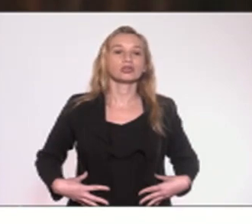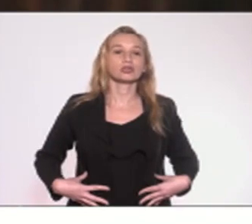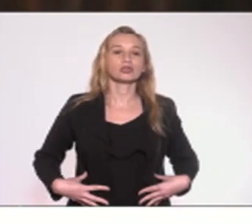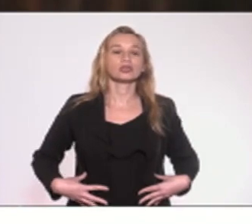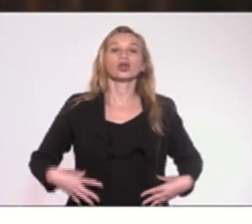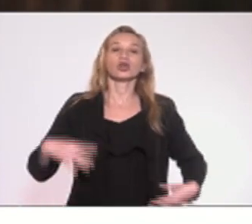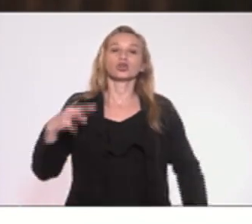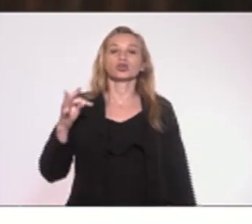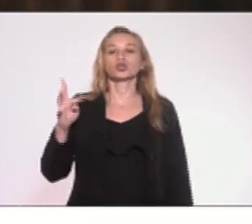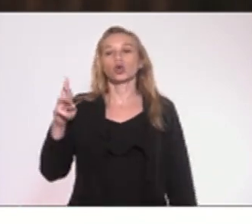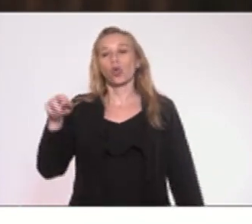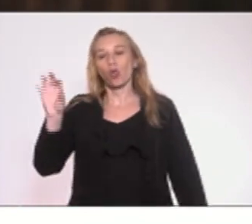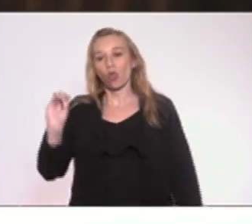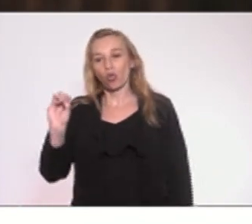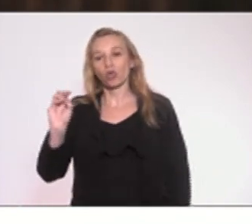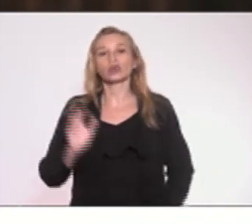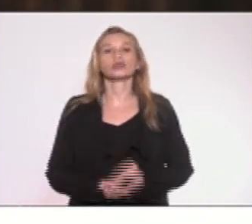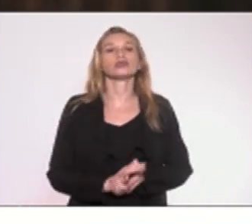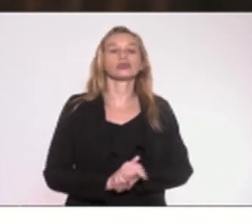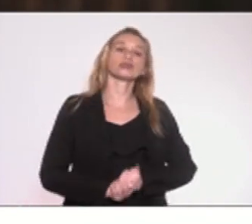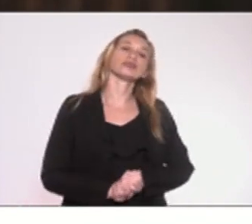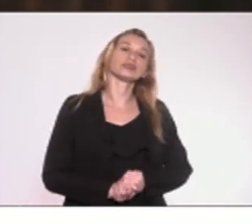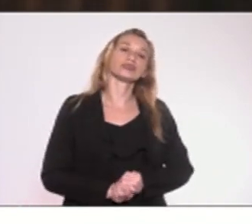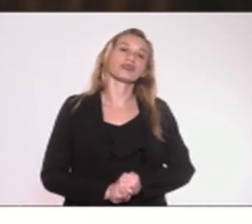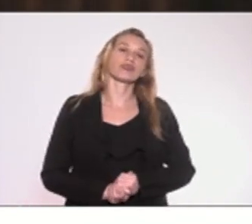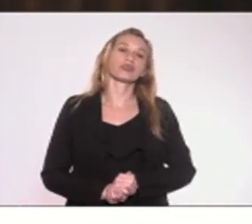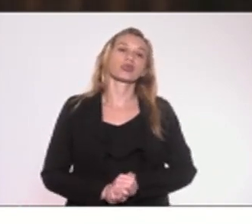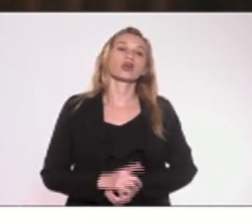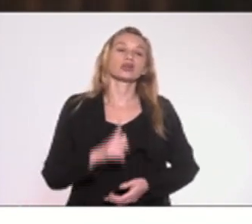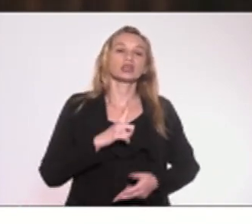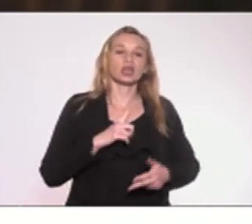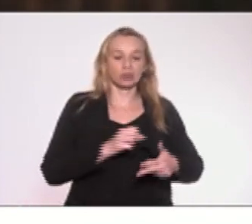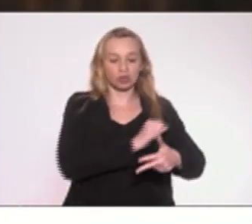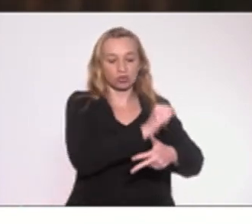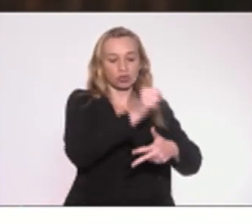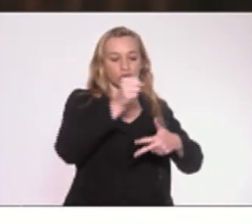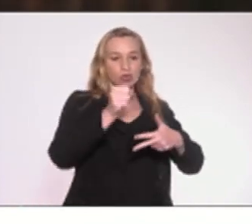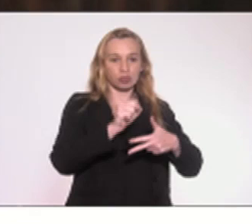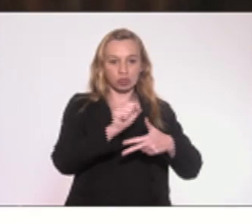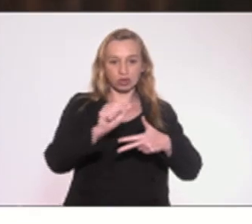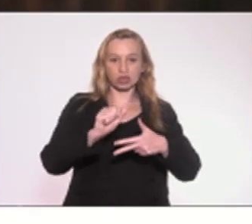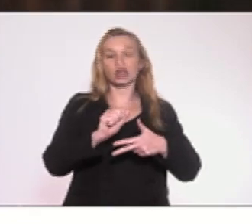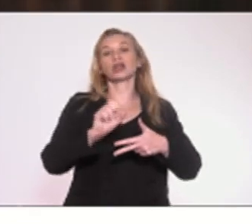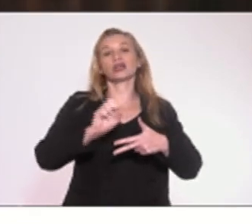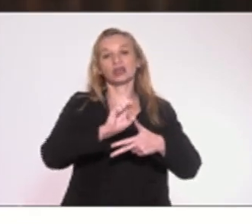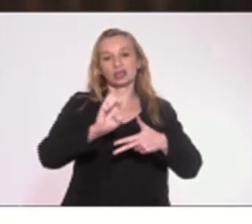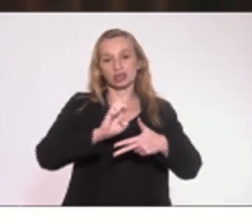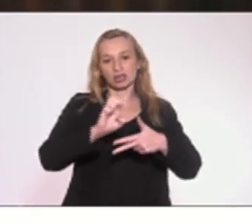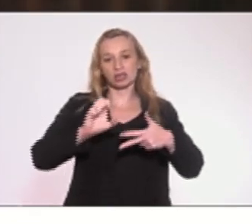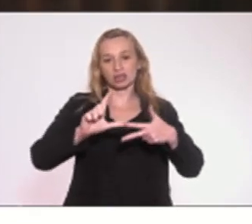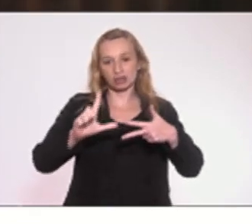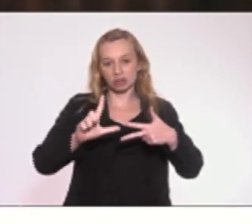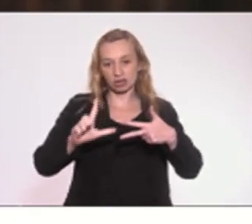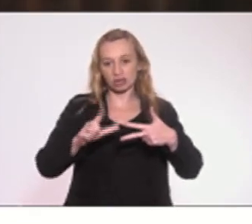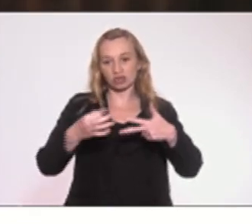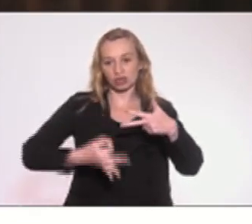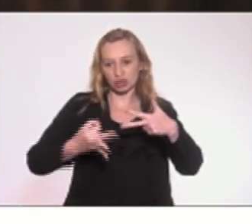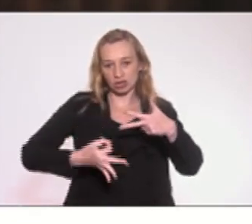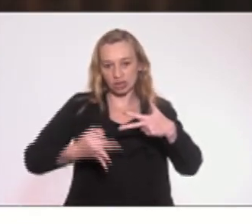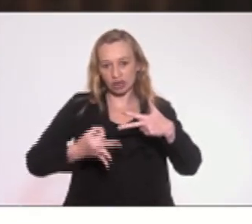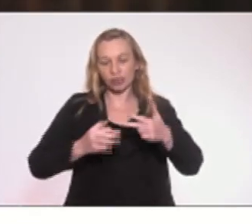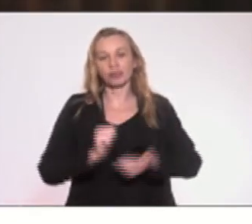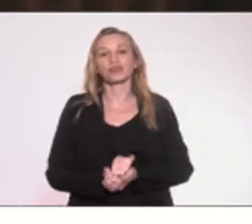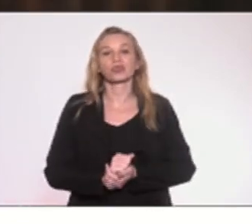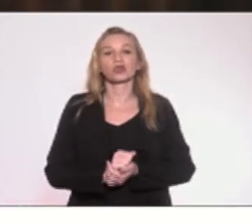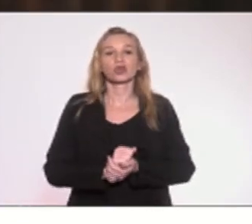tronco. Nós temos também no Estado poder legislativo, poder executivo e poder judiciário. E nesse momento a gente está como